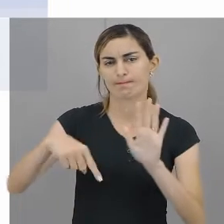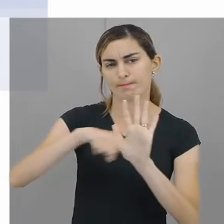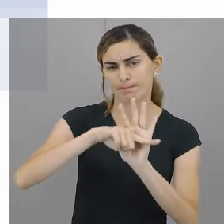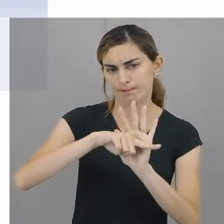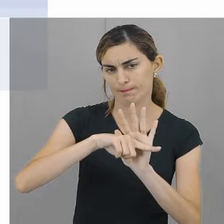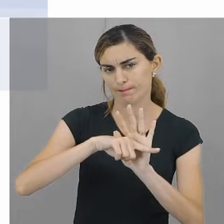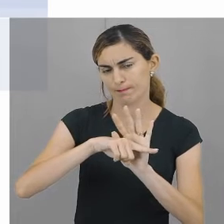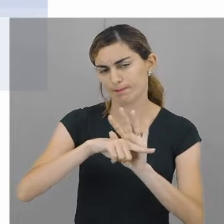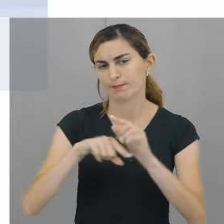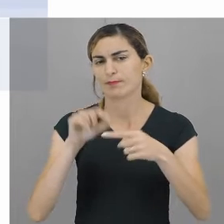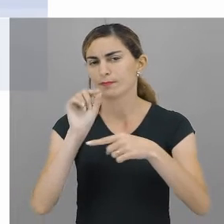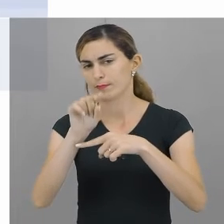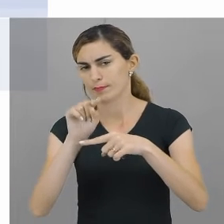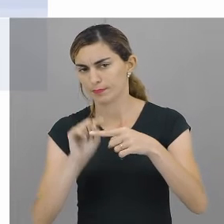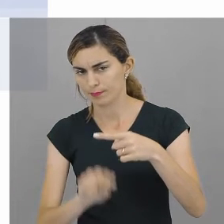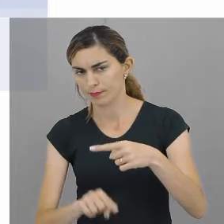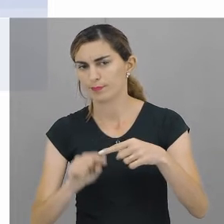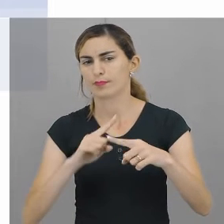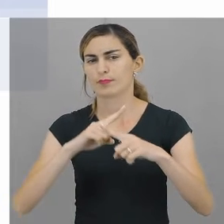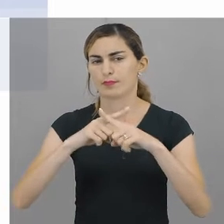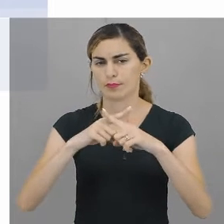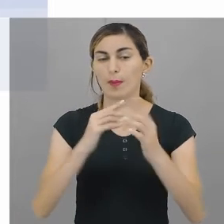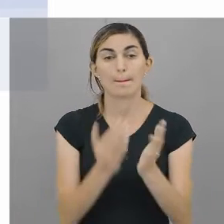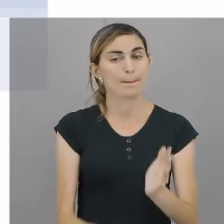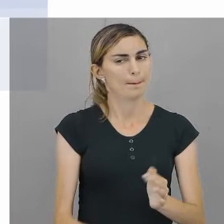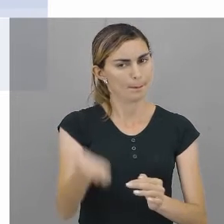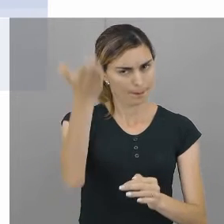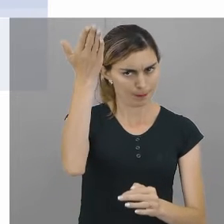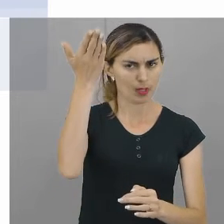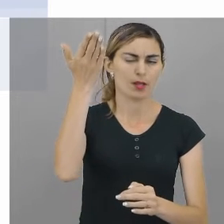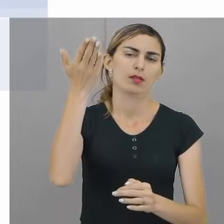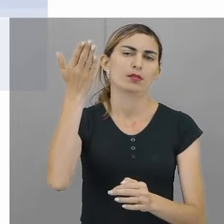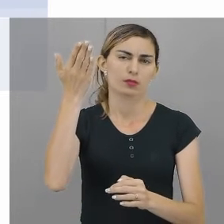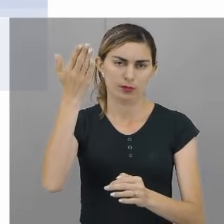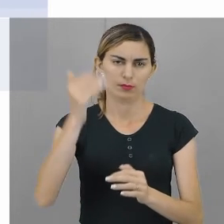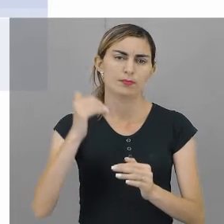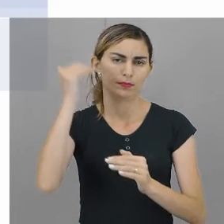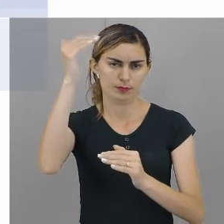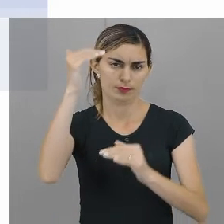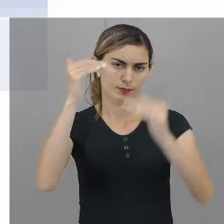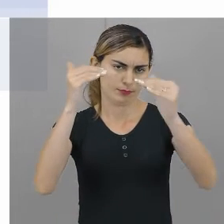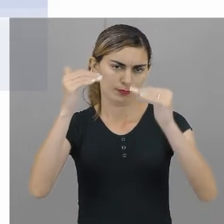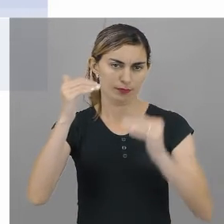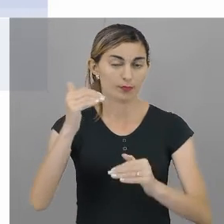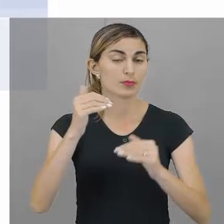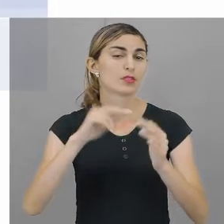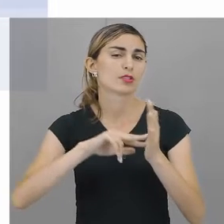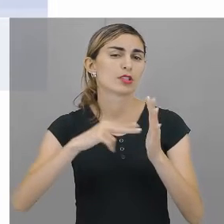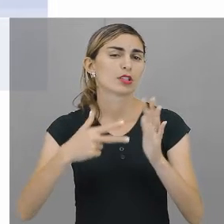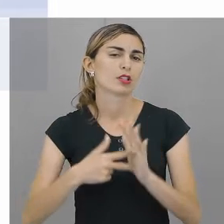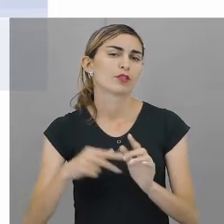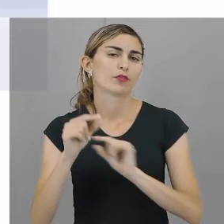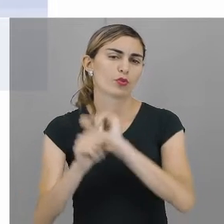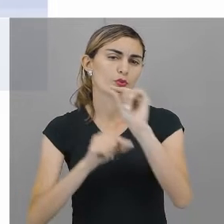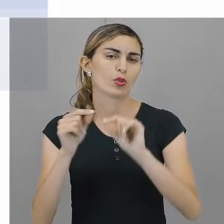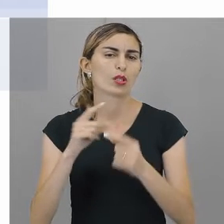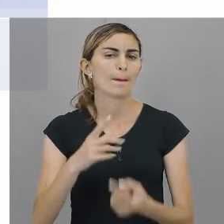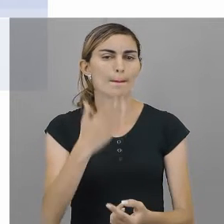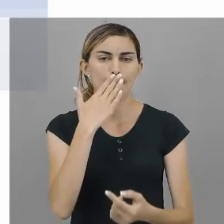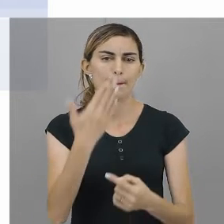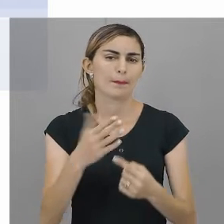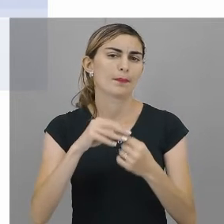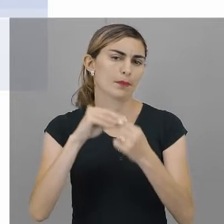divisão e multiplicação também estão acima de adição e subtração. Isso quer dizer que eles vão ter a preferência